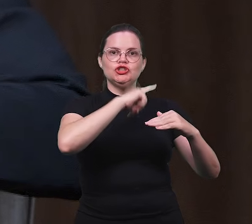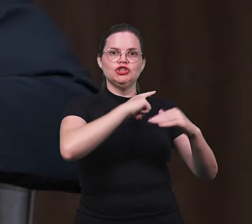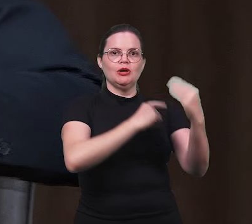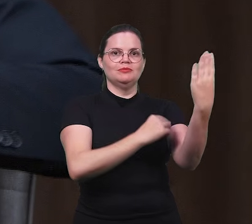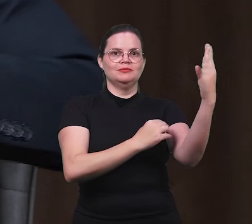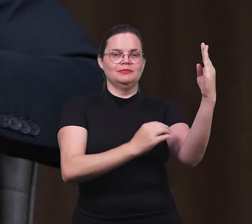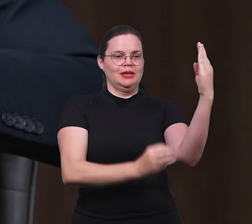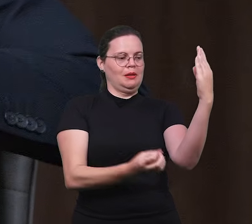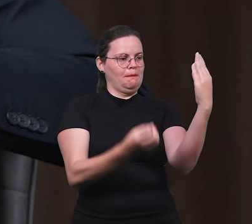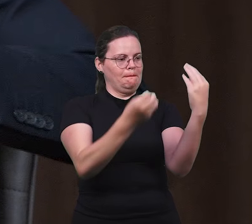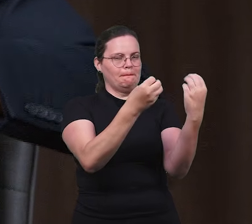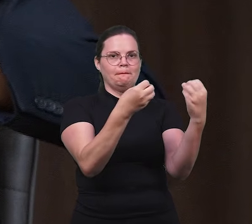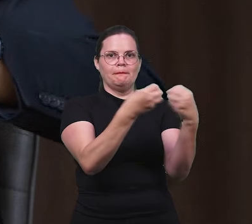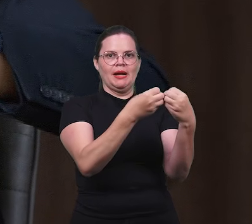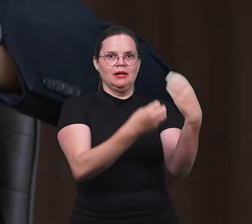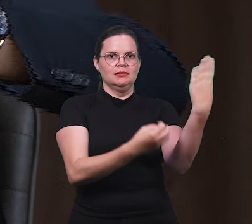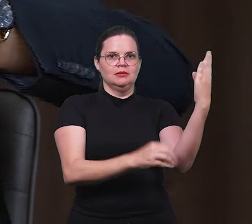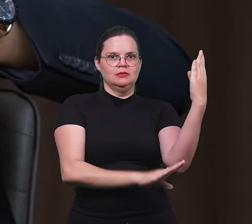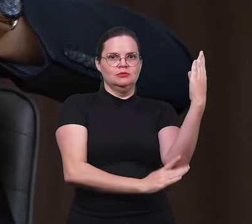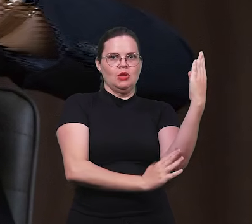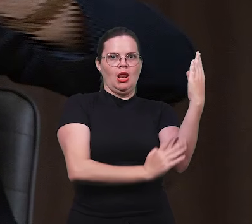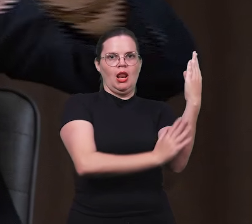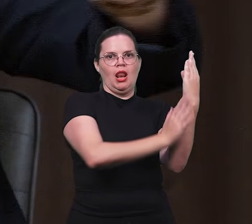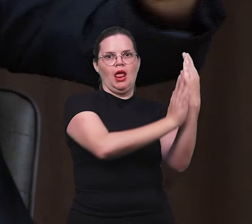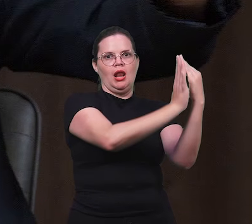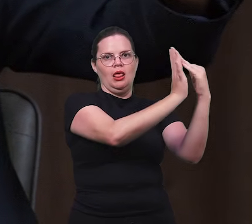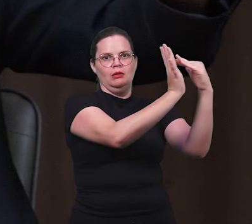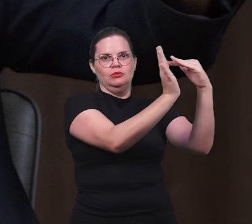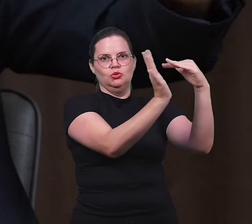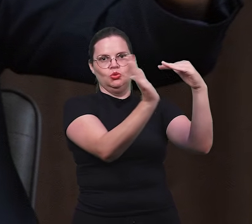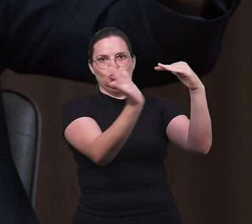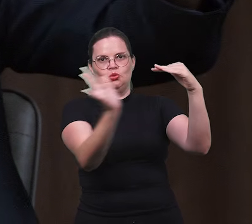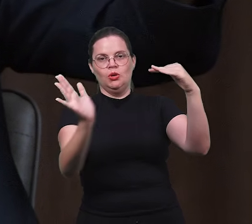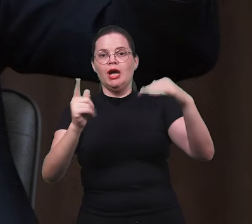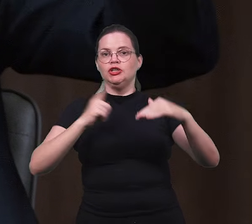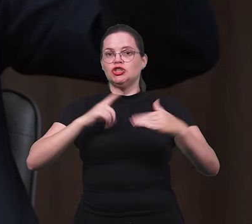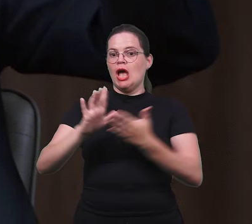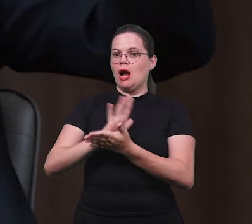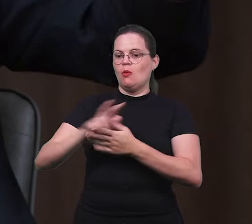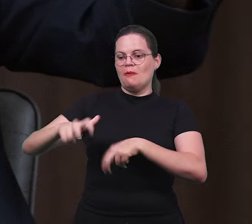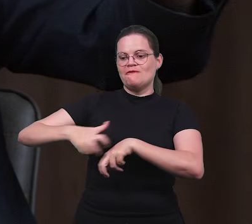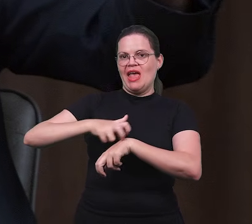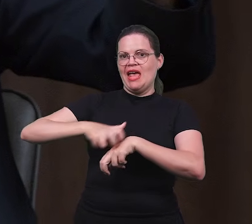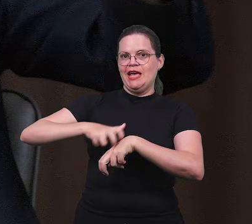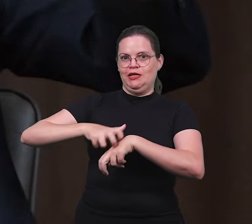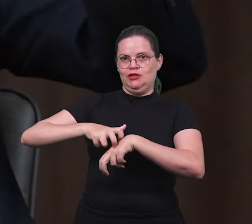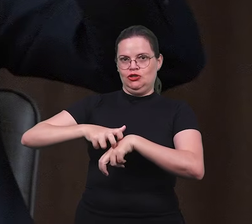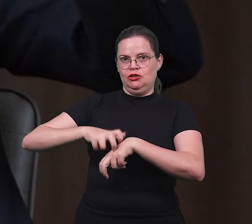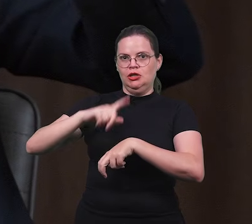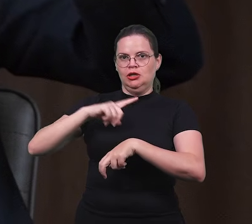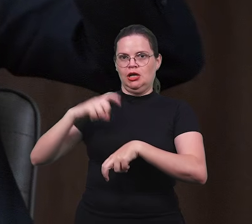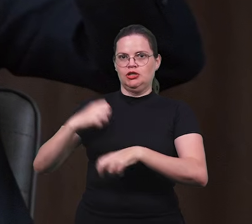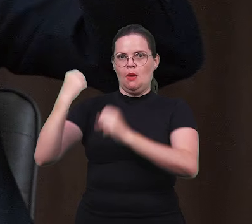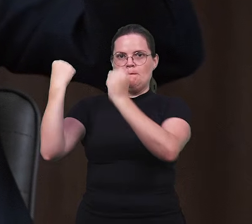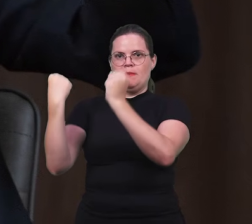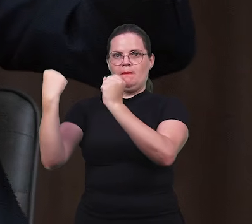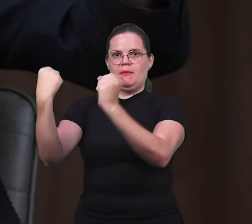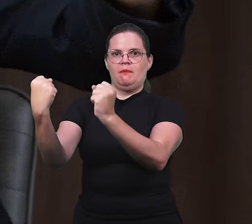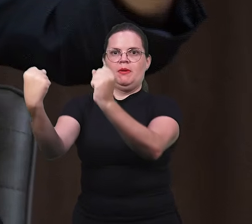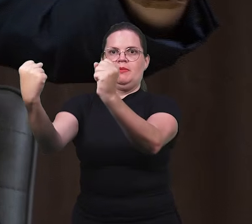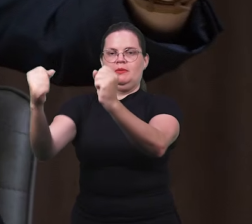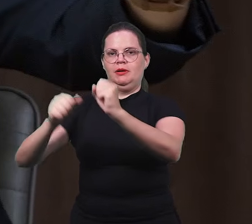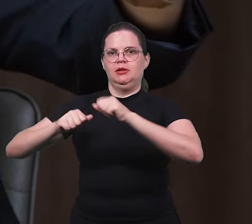tinha as videiras, os vinhedos, que cobriam os campos imensos, que ficavam no campo, que era